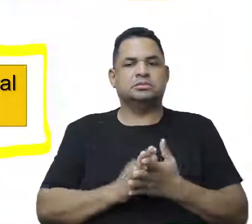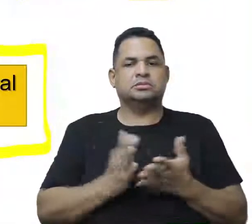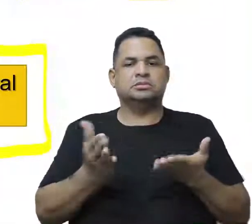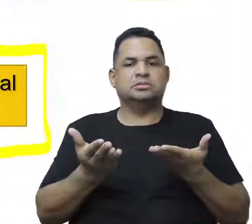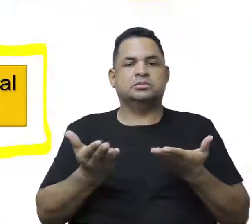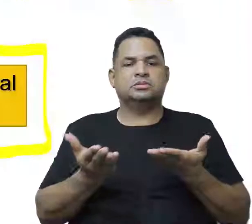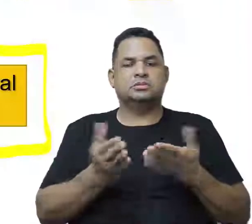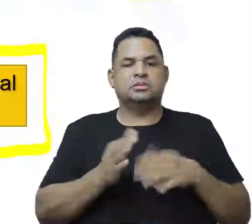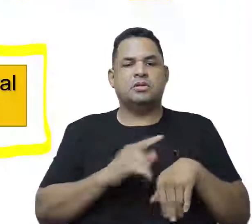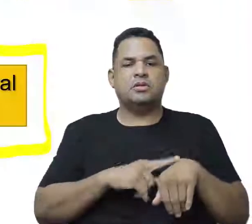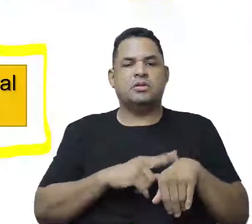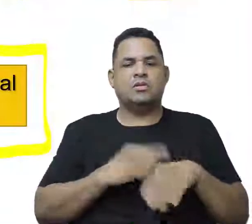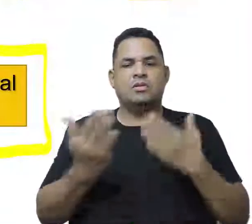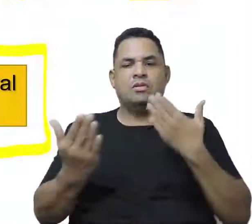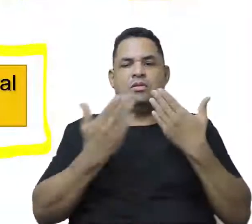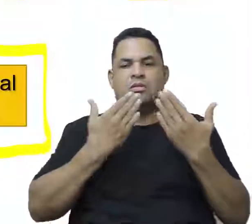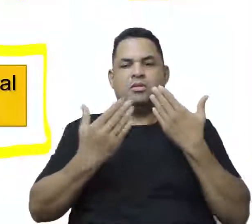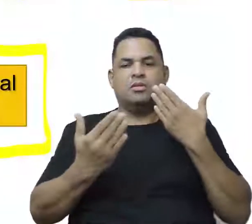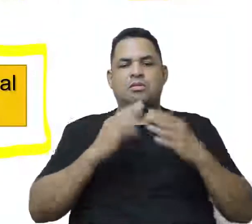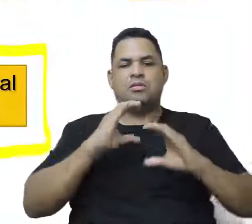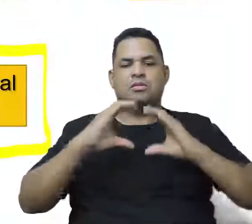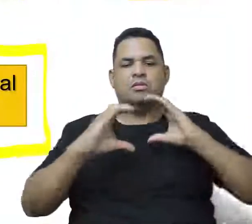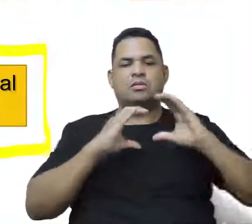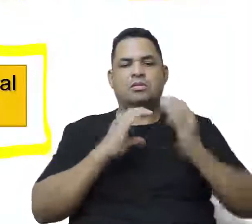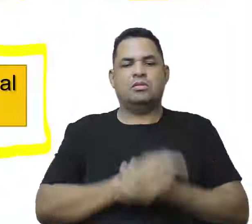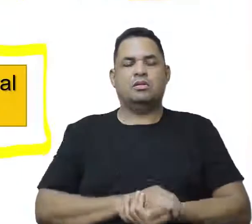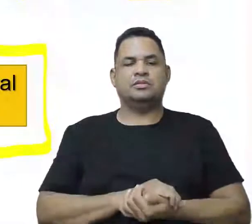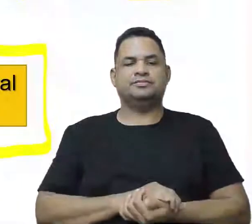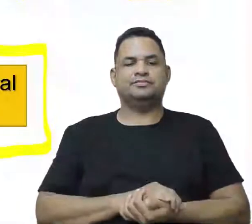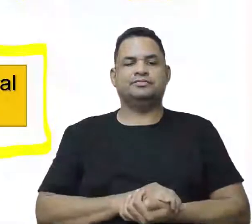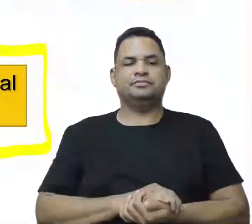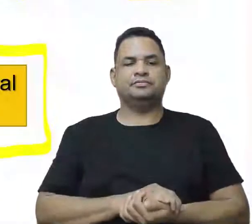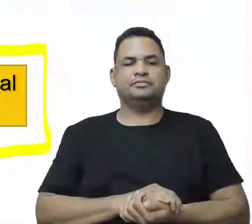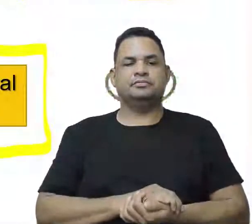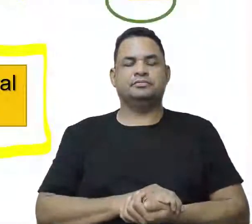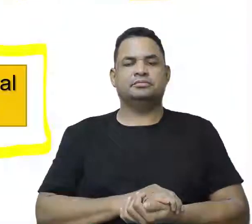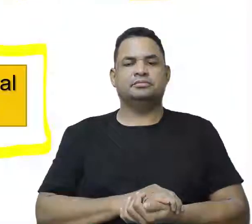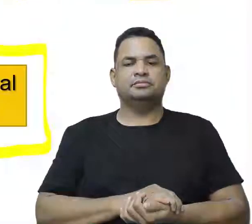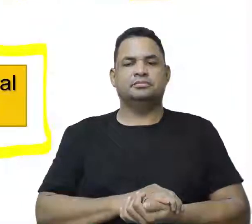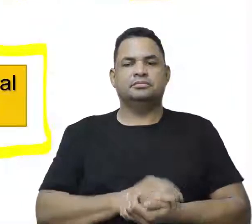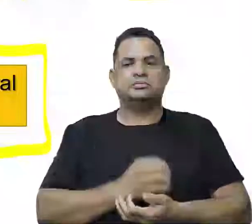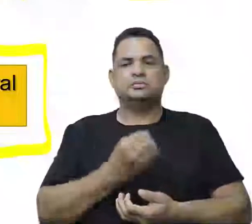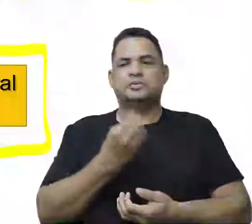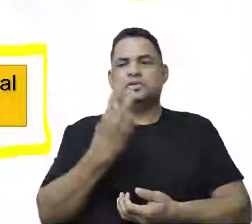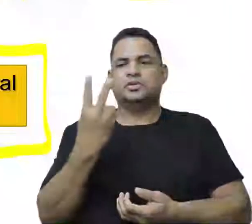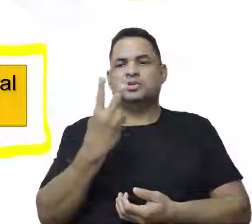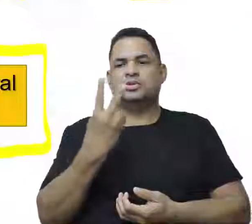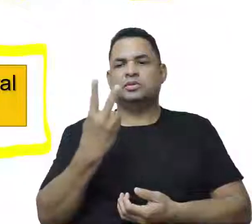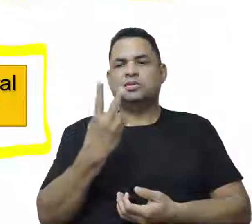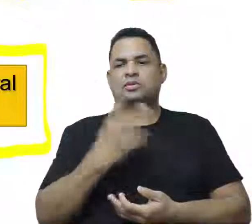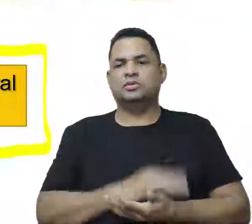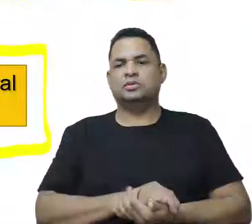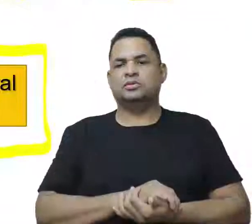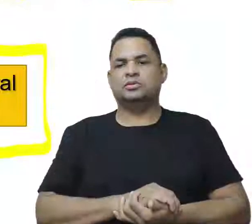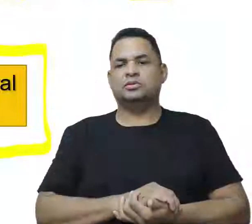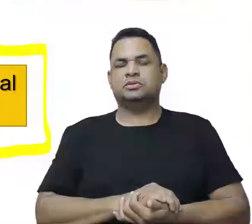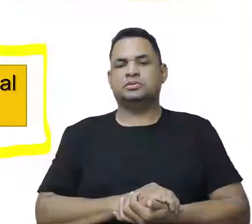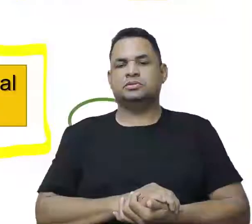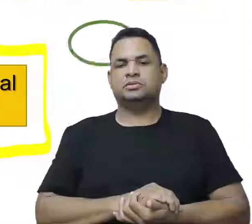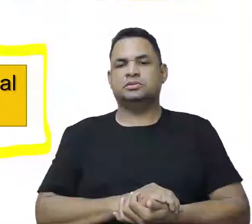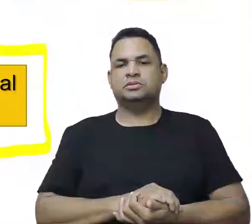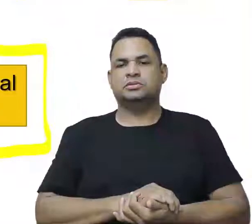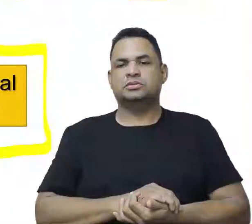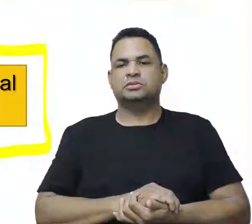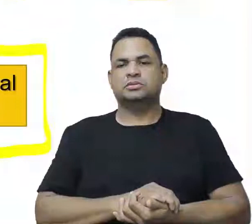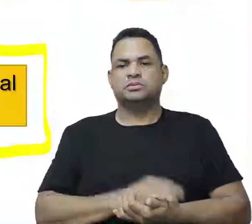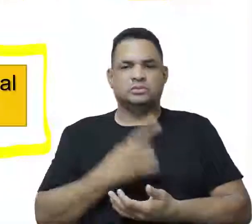de conversa, de diálogo, de comunicação. E o indivíduo 2, professora Iris? A gente observa ali a posição do